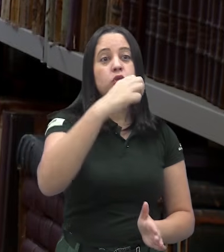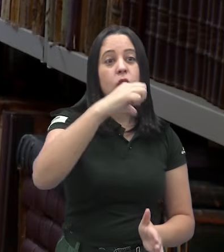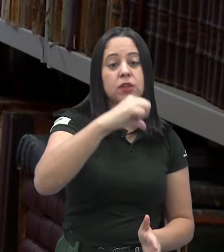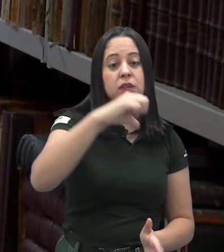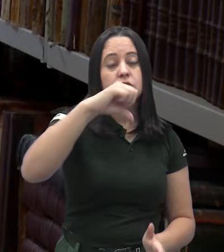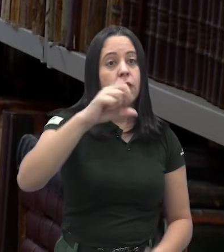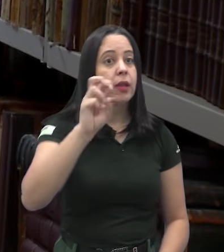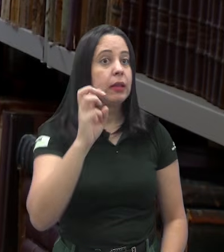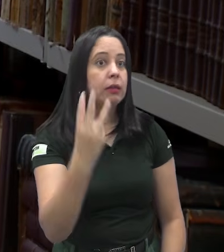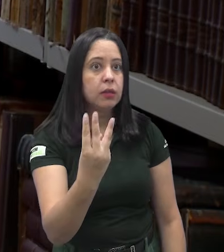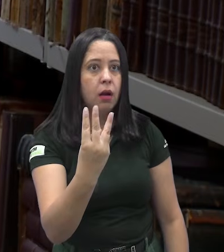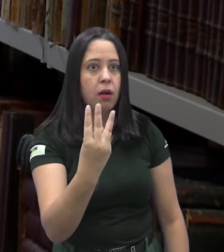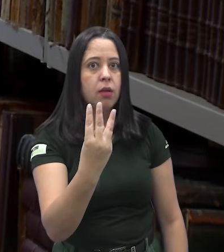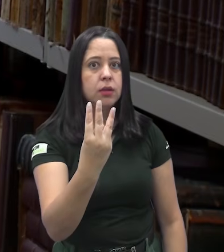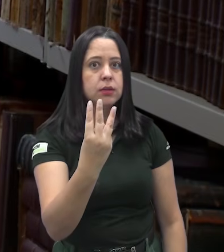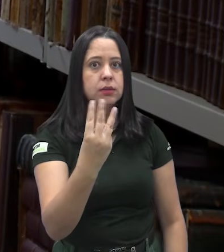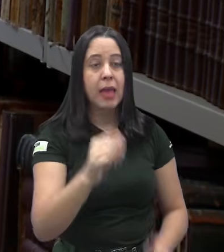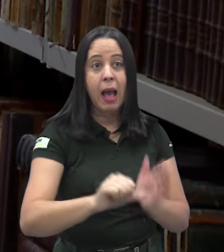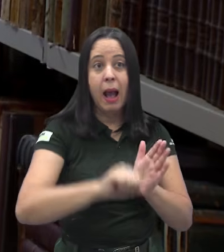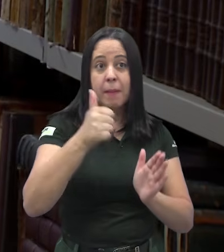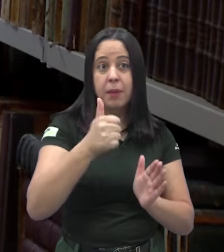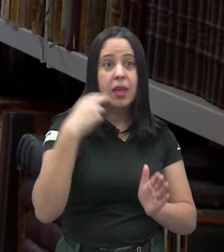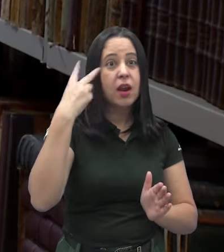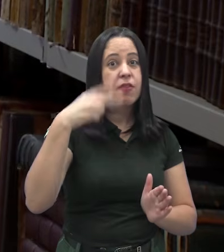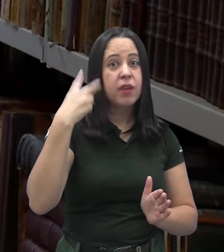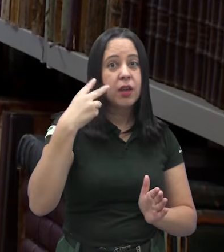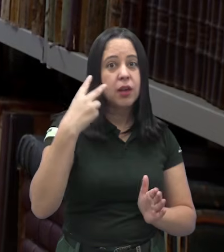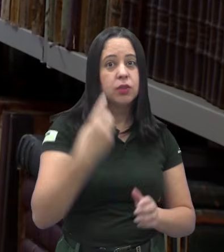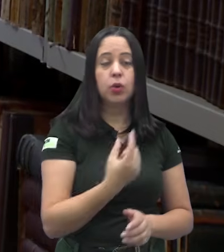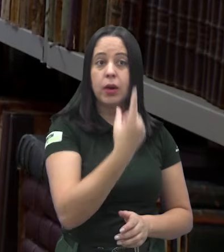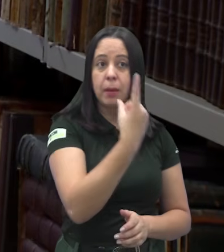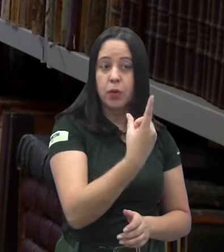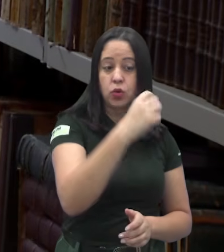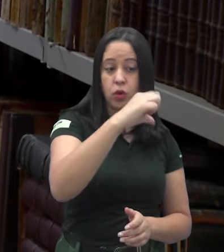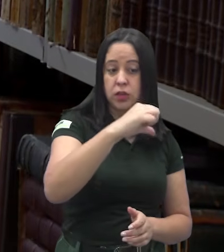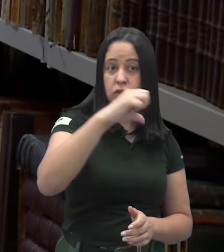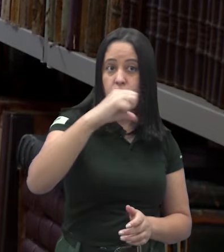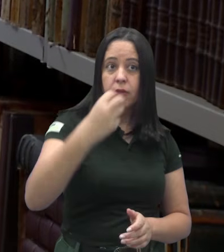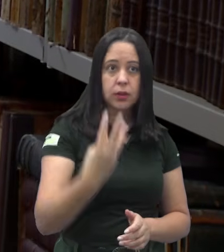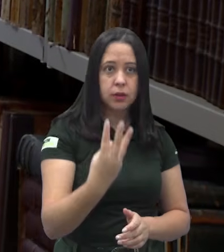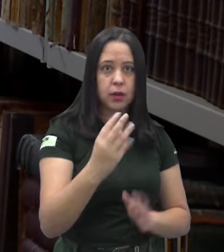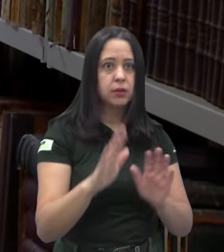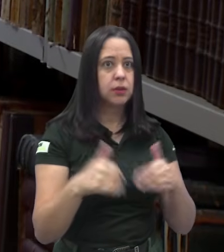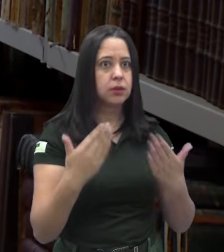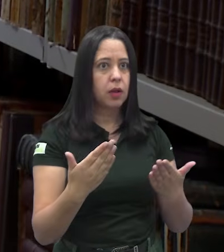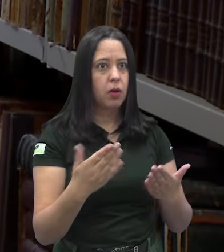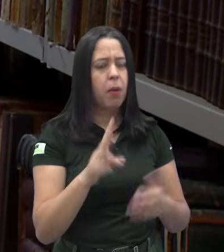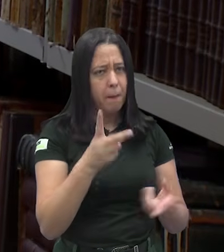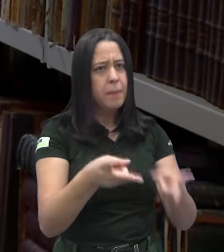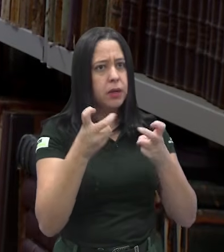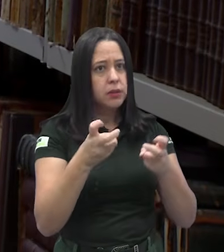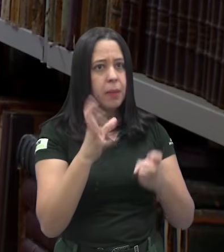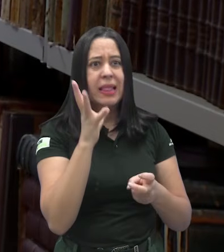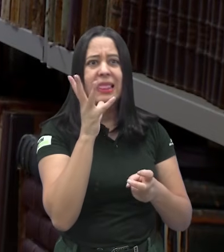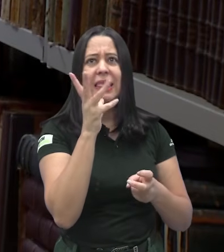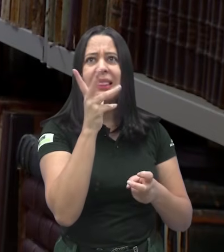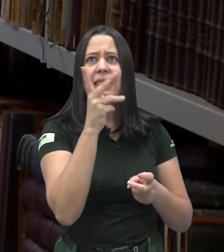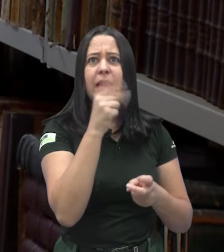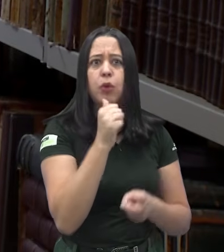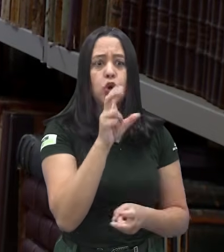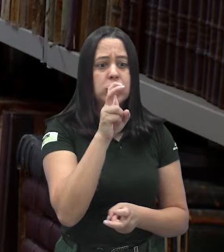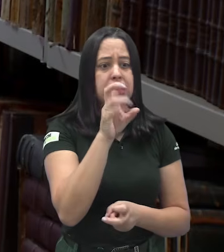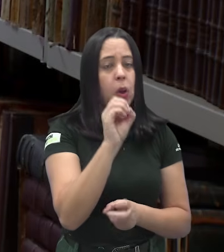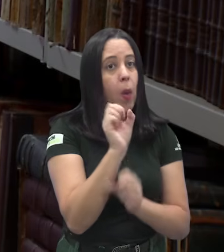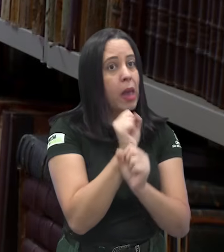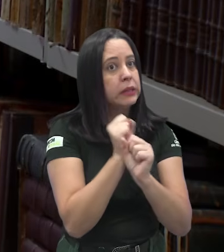aqui em 1993, né? E a primeira vereadora, se não for memória, também nesse mesmo período. Então, você vê que demorou mais